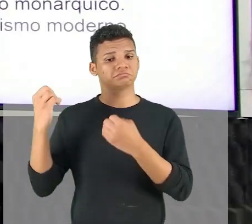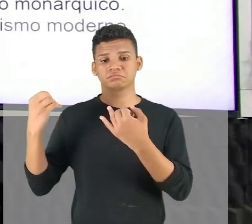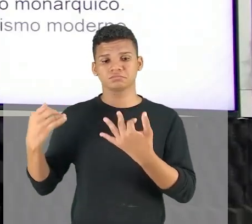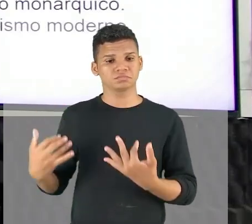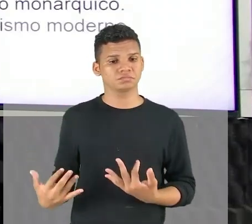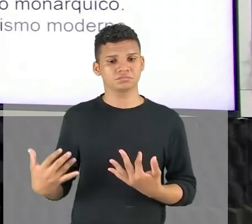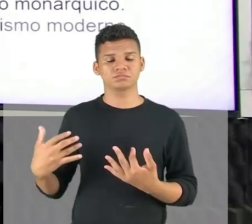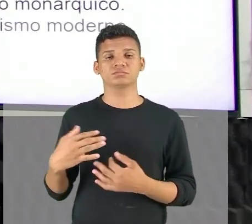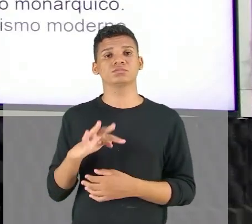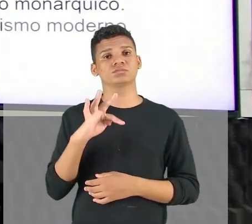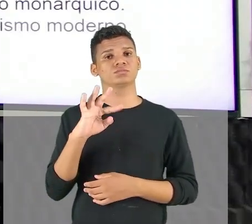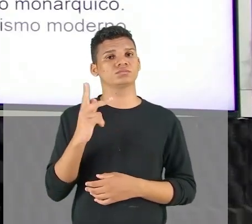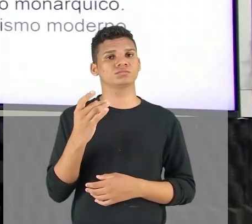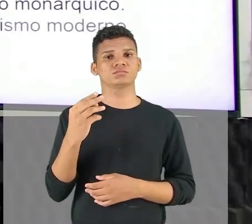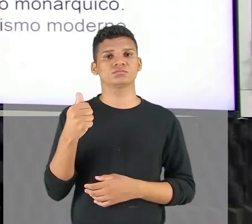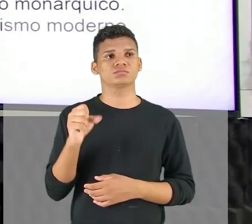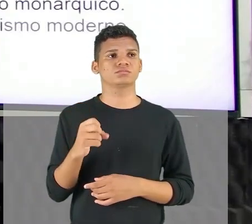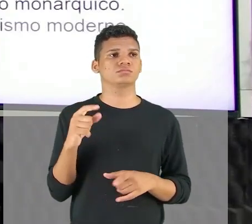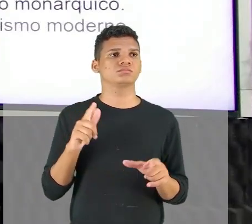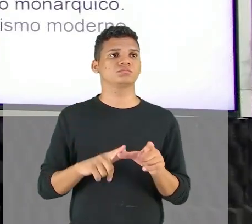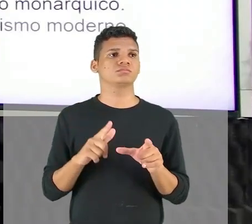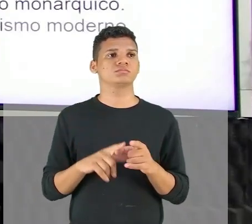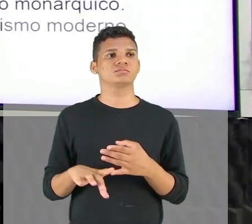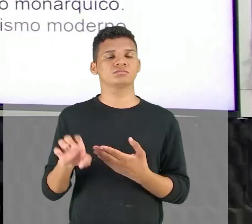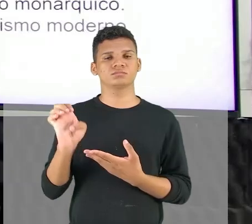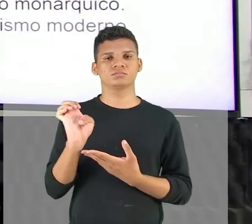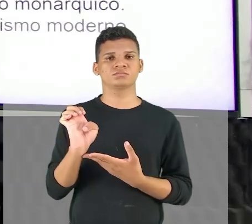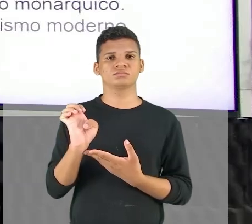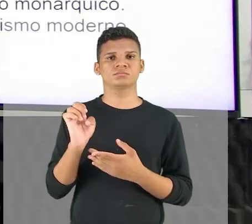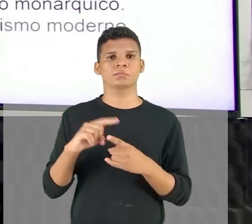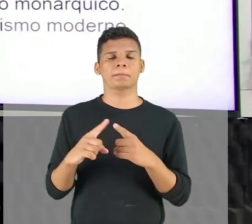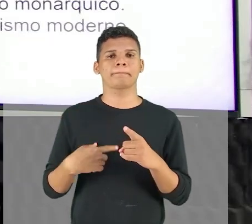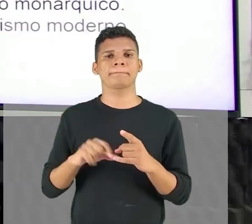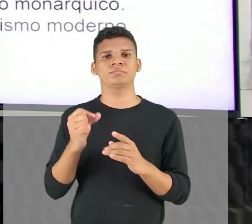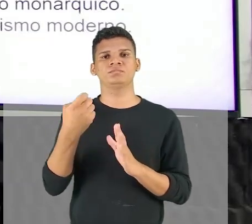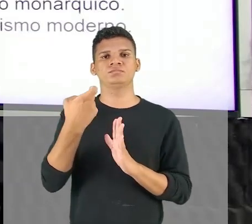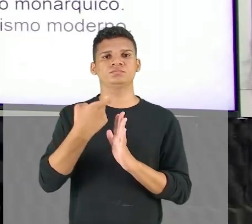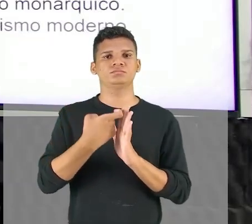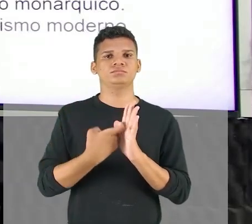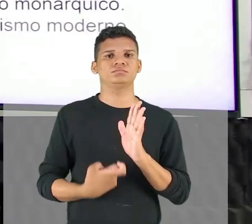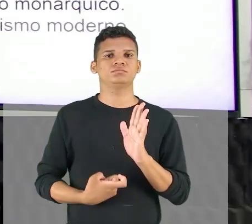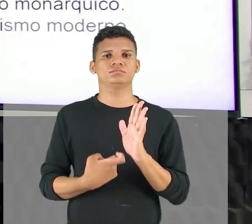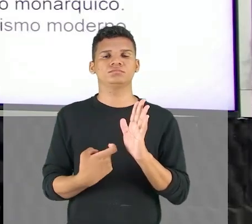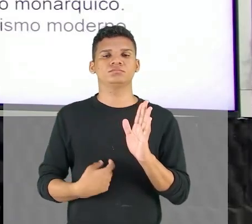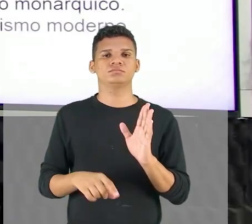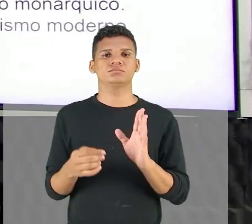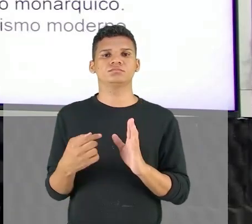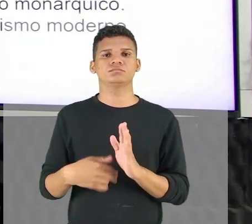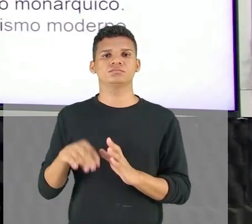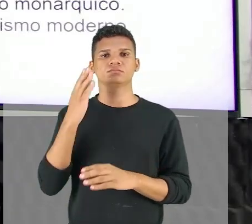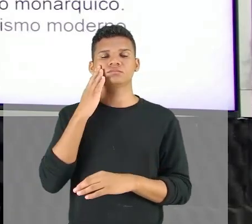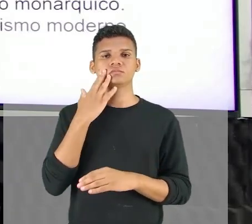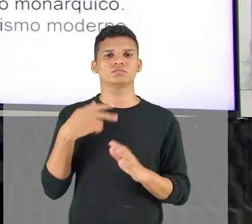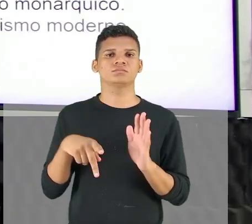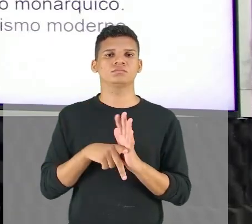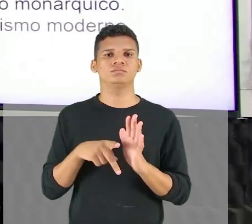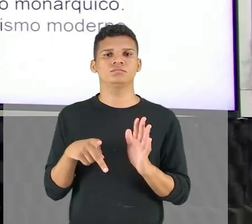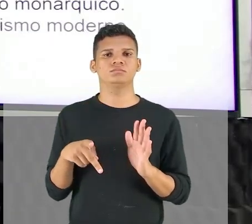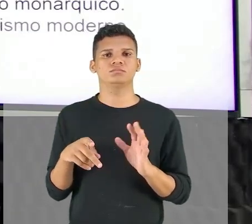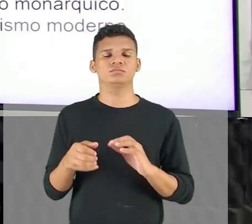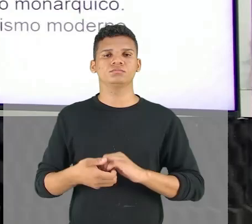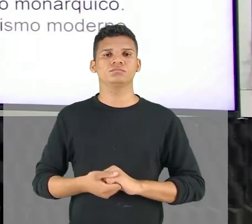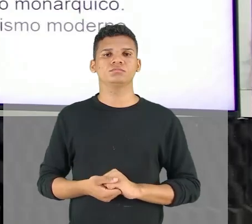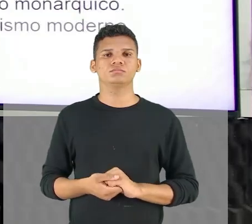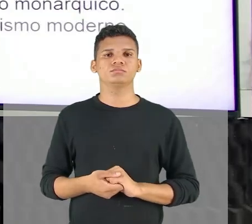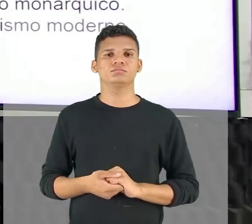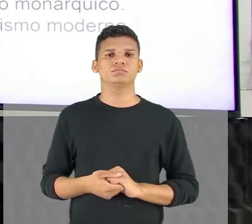Hobbes. Letra E, nos restou a letra E, que fala que esse texto ele é um entendimento do contratualismo moderno. E é